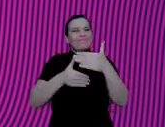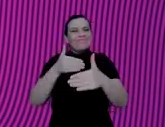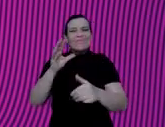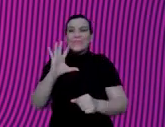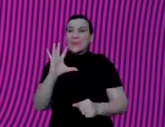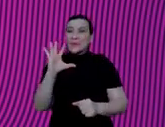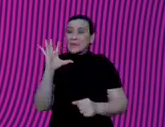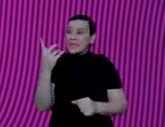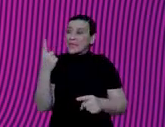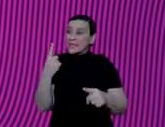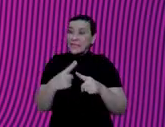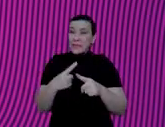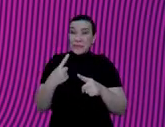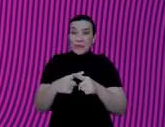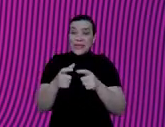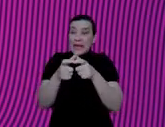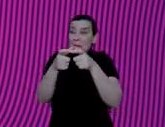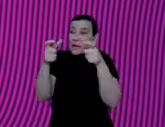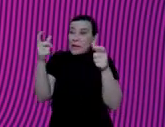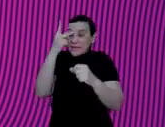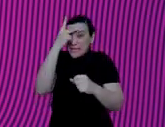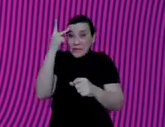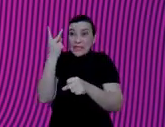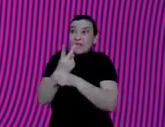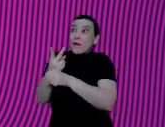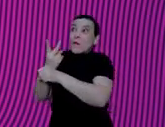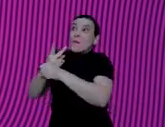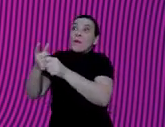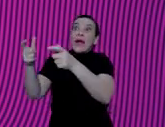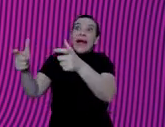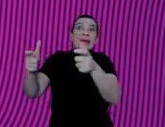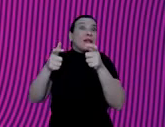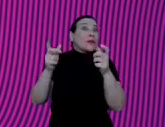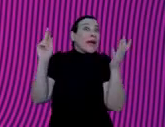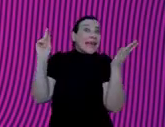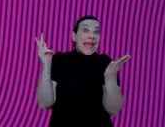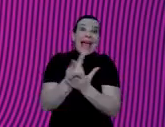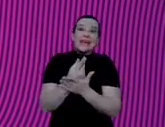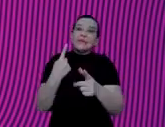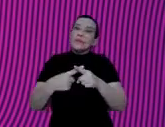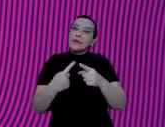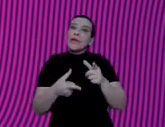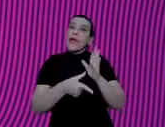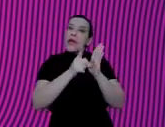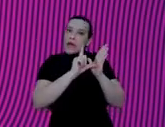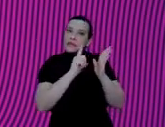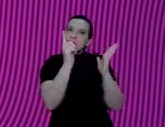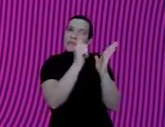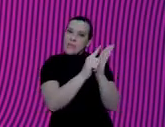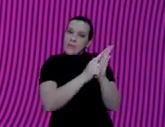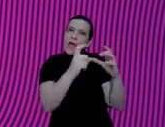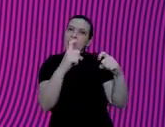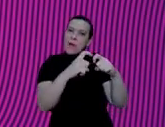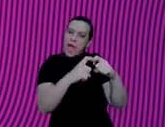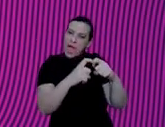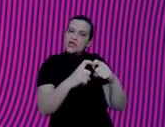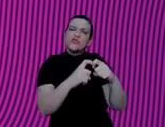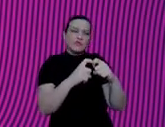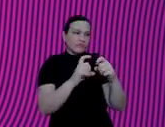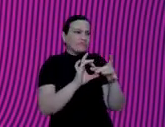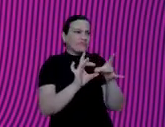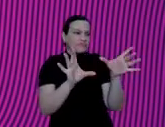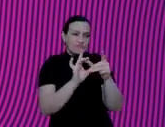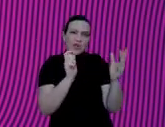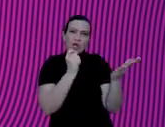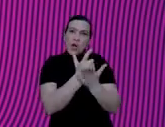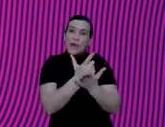ilegalidade essas pessoas que vinham comprando, né, adquirindo os seus opioides via